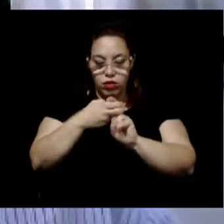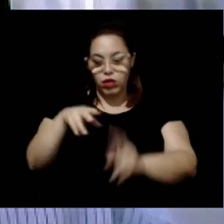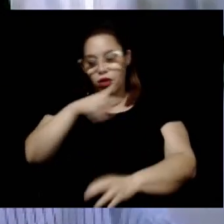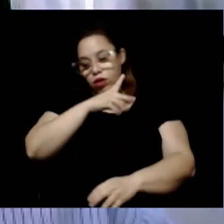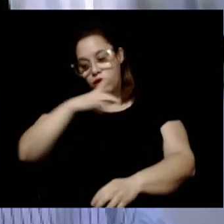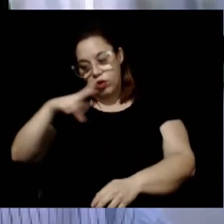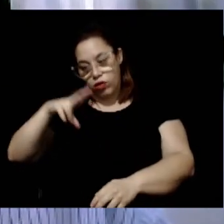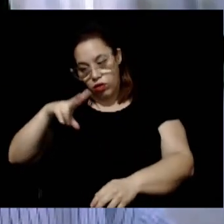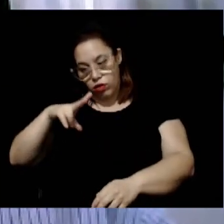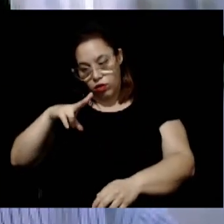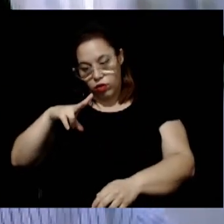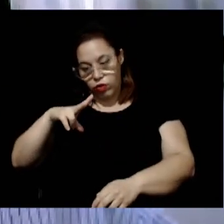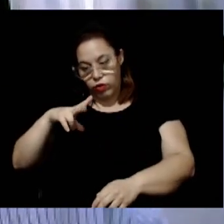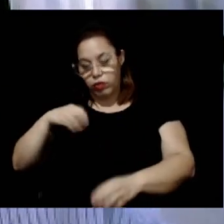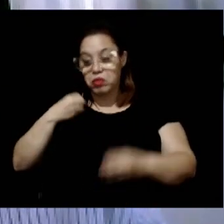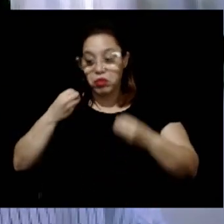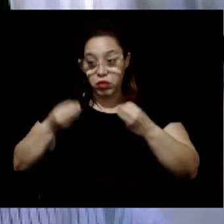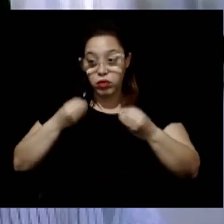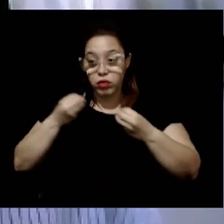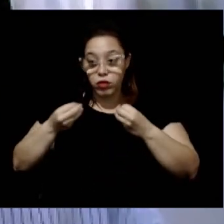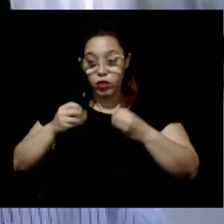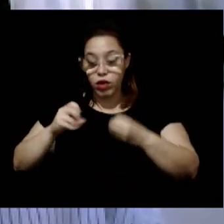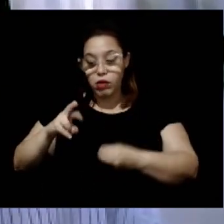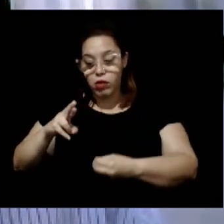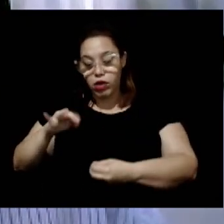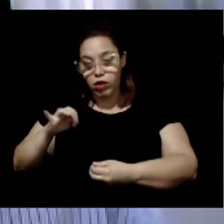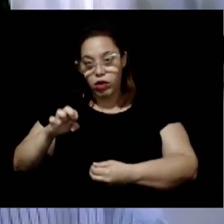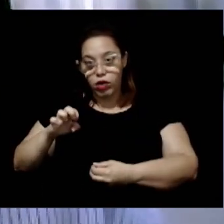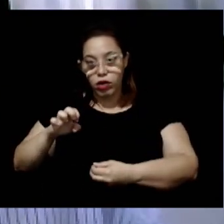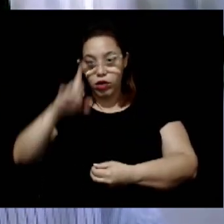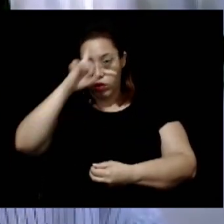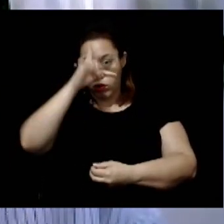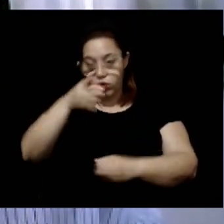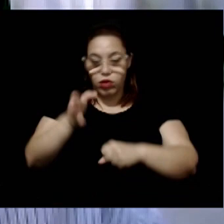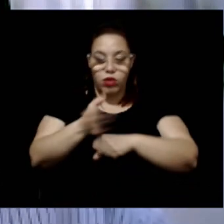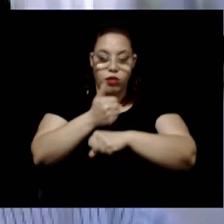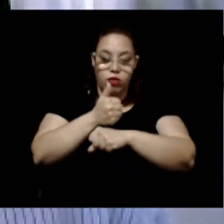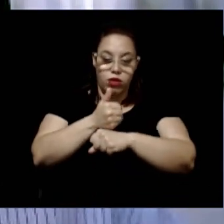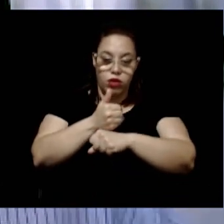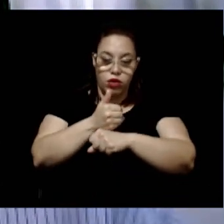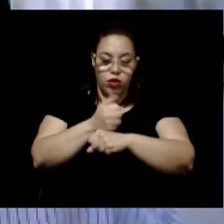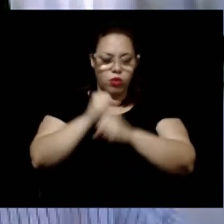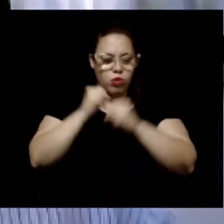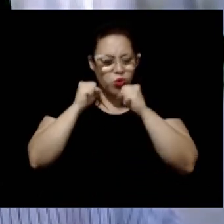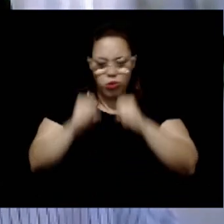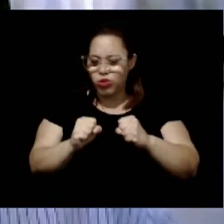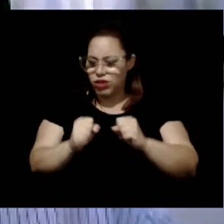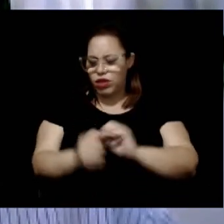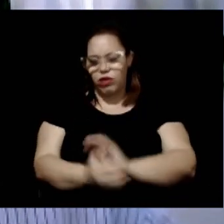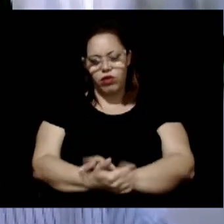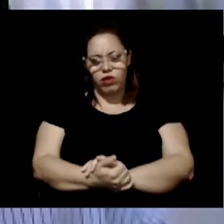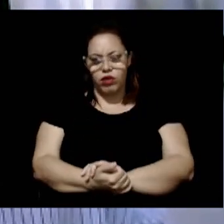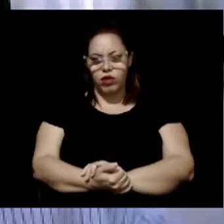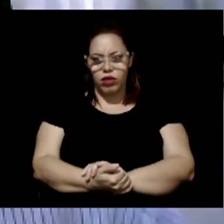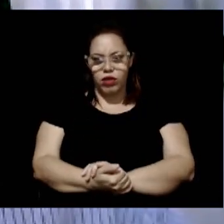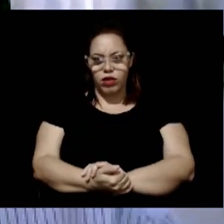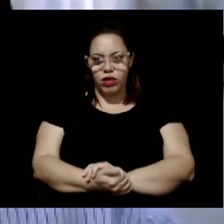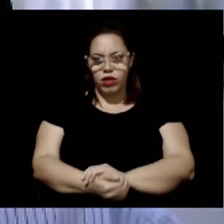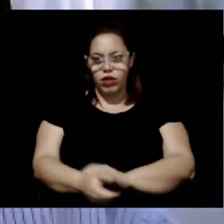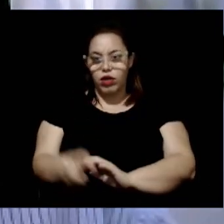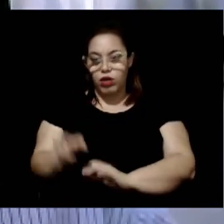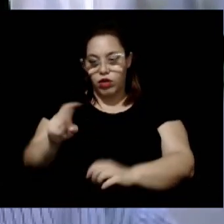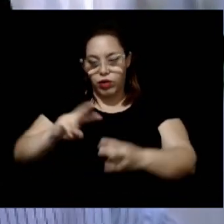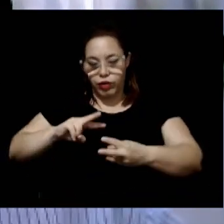do gato da artrite reumatoide é o diagnóstico o mais cedo possível, tá? Há uma predisposição genética, ou seja, dentro